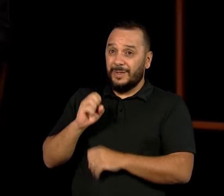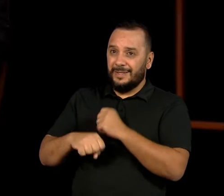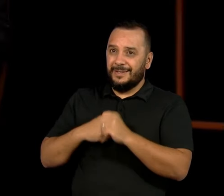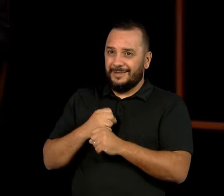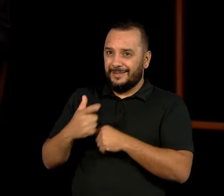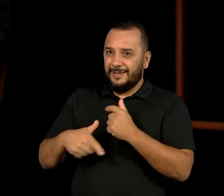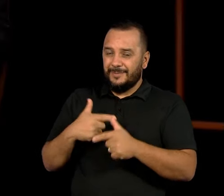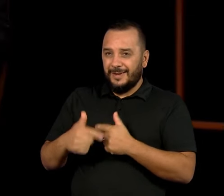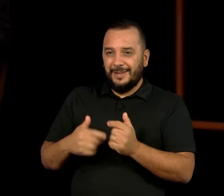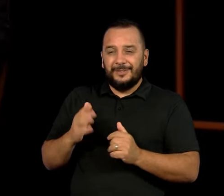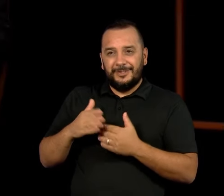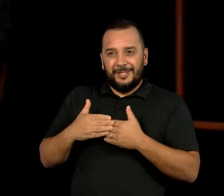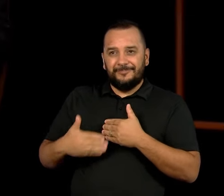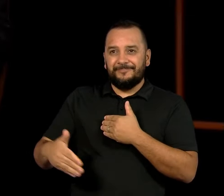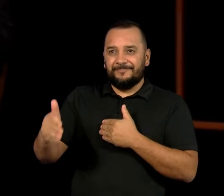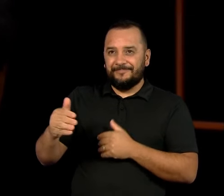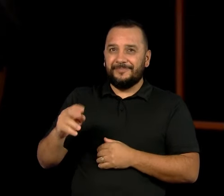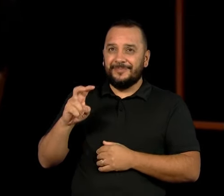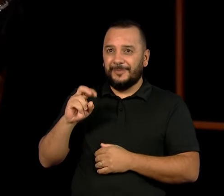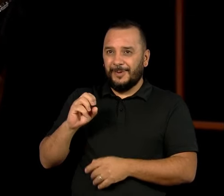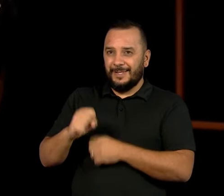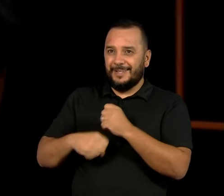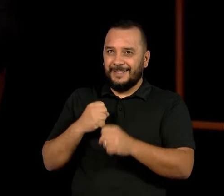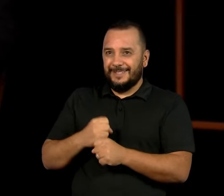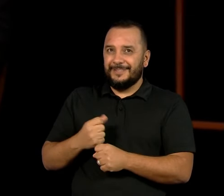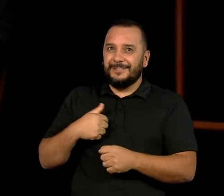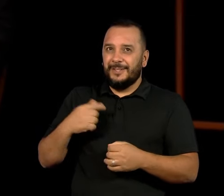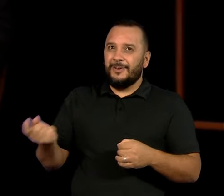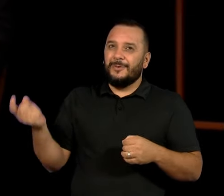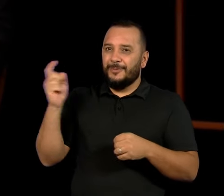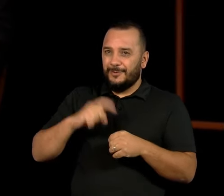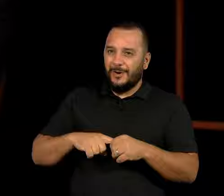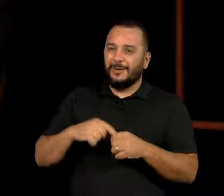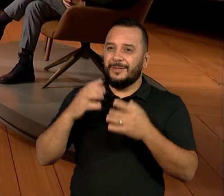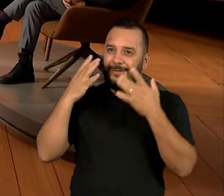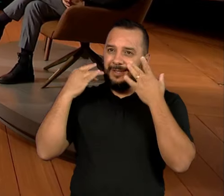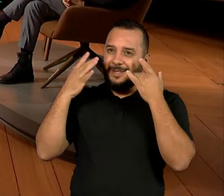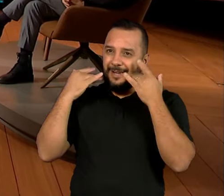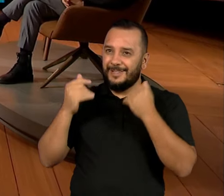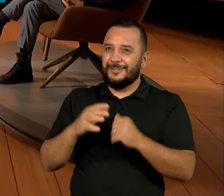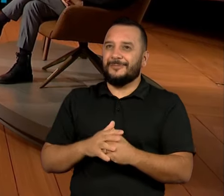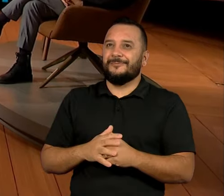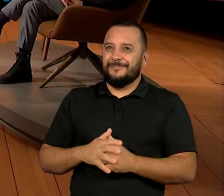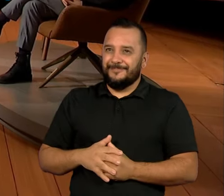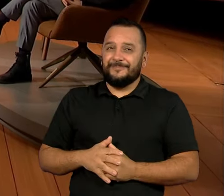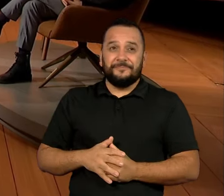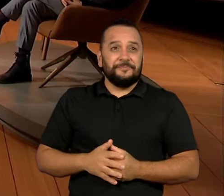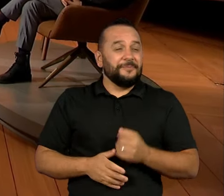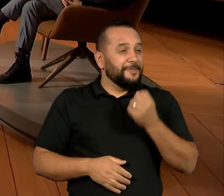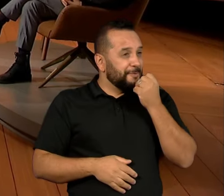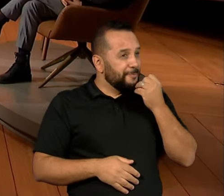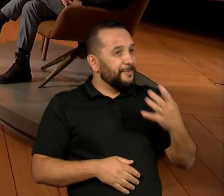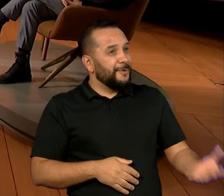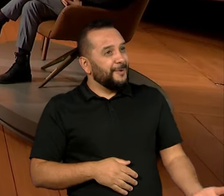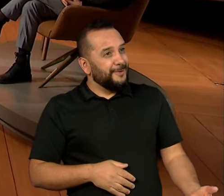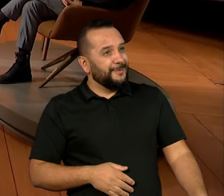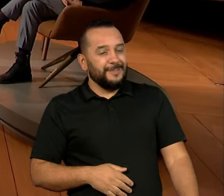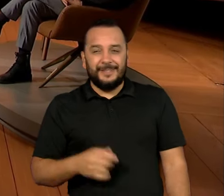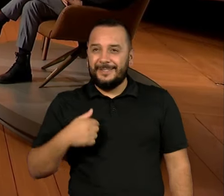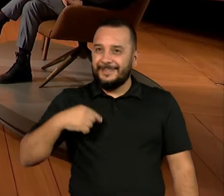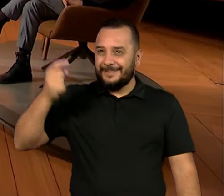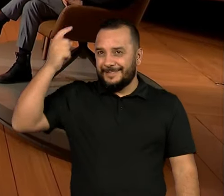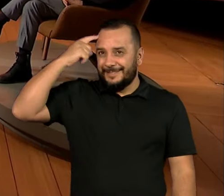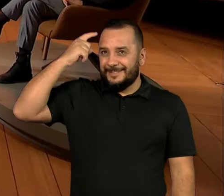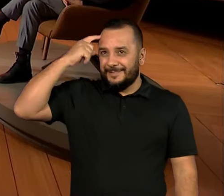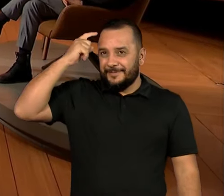vontade de que esses 50 anos de carreira sejam celebrados com a minha volta ao teatro. Opa! Muito bom! Então, eu estou aqui pensando